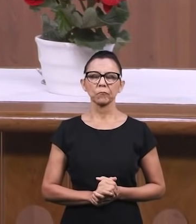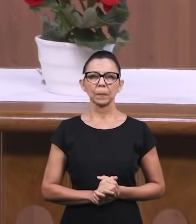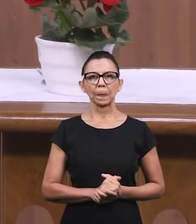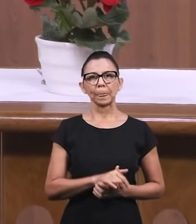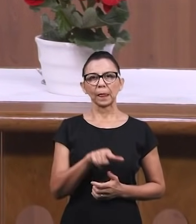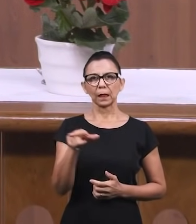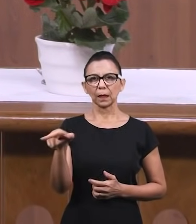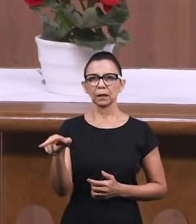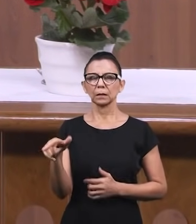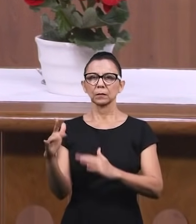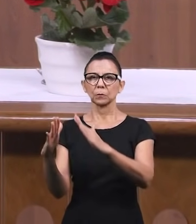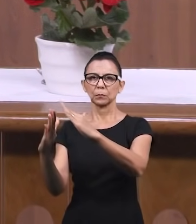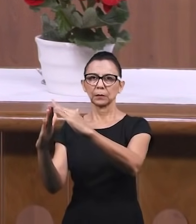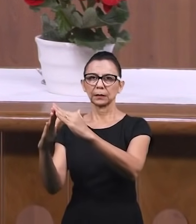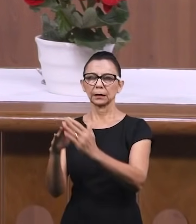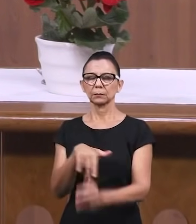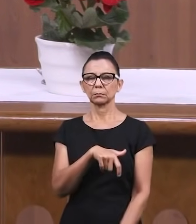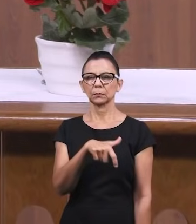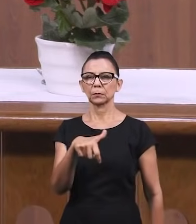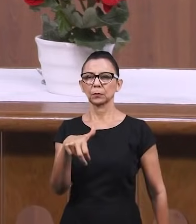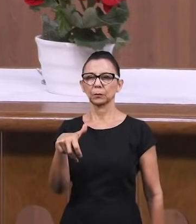Foi para uma determinada casa.